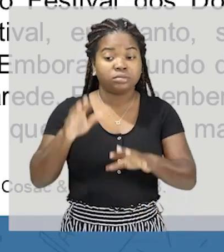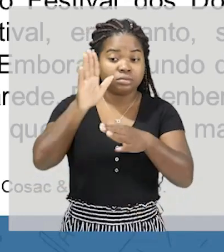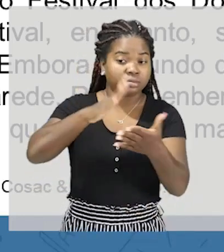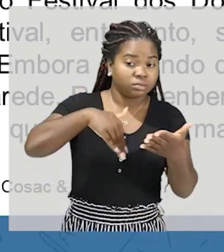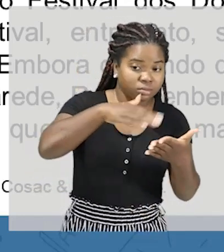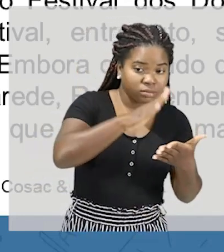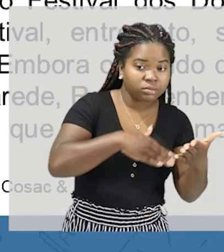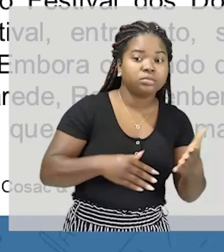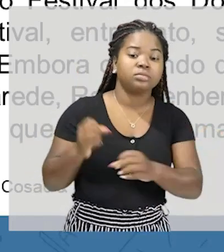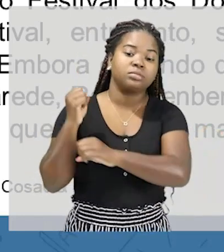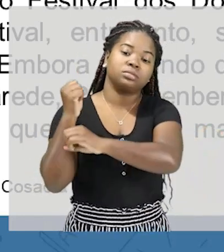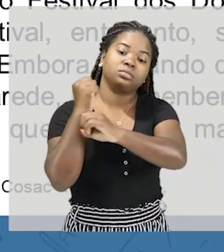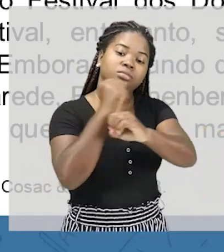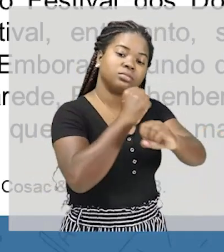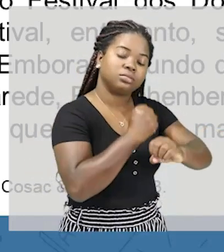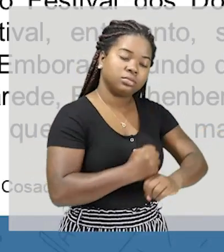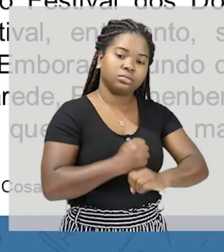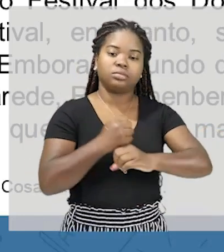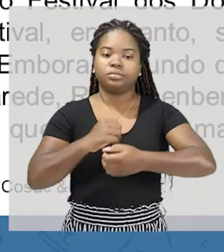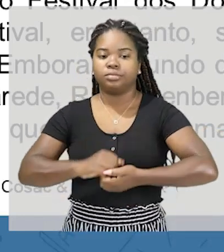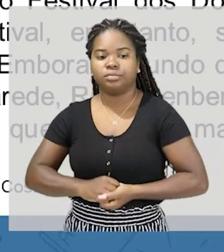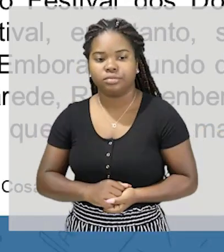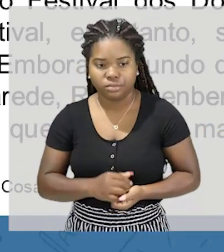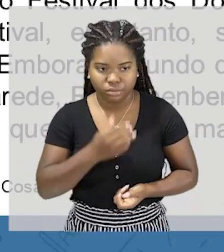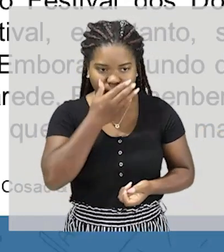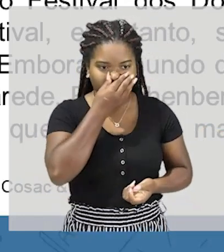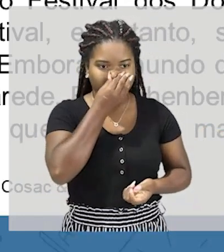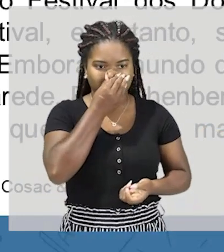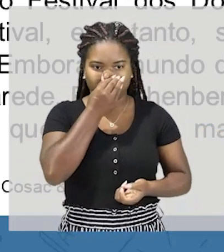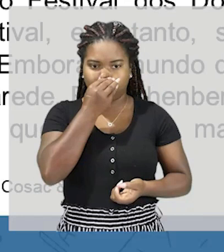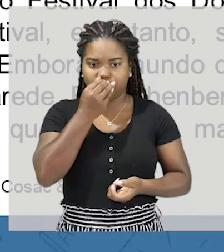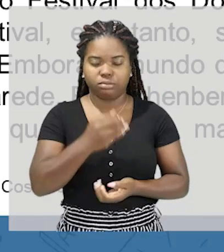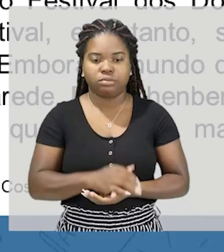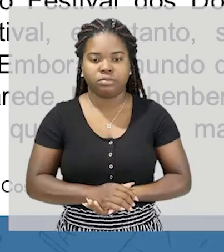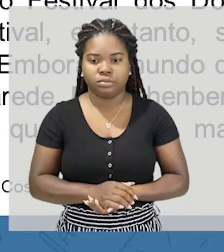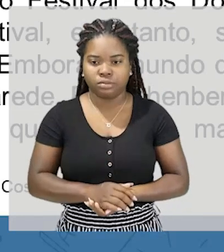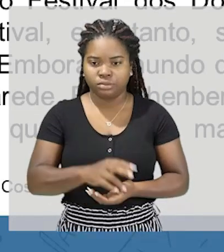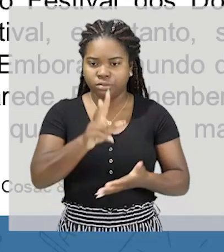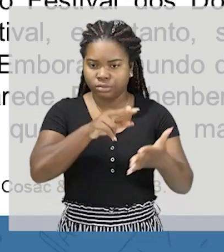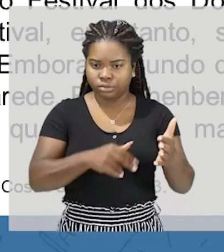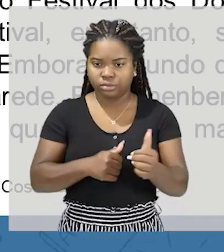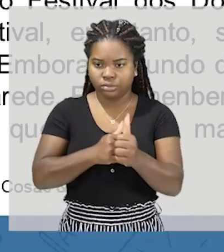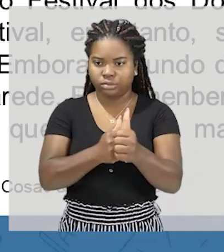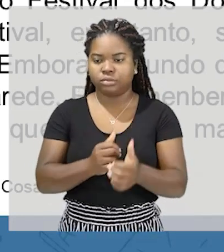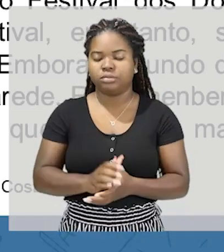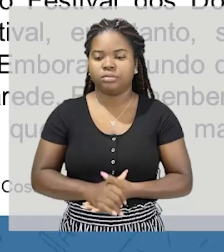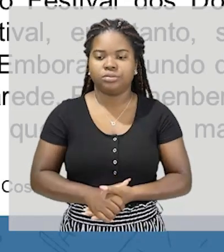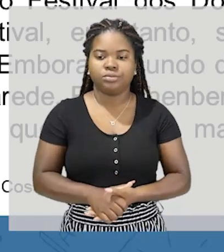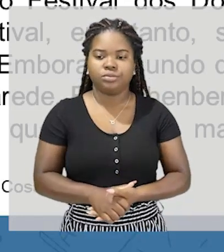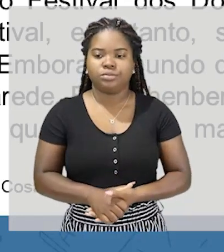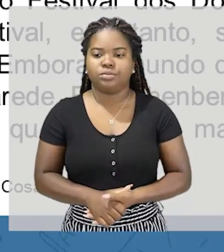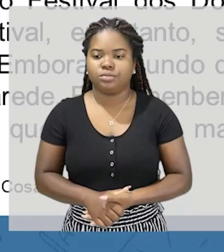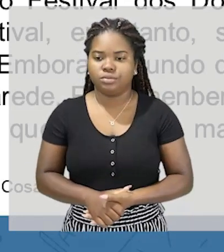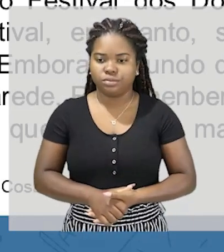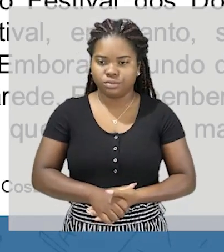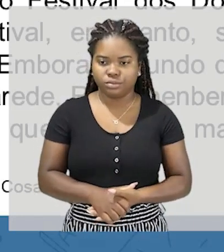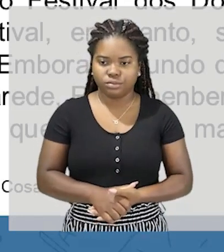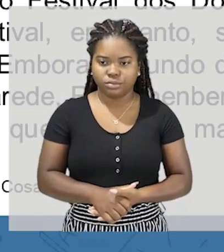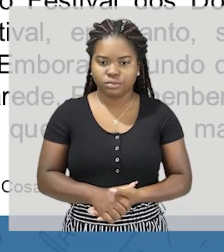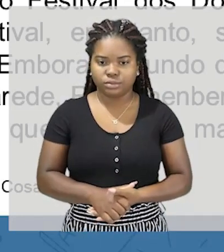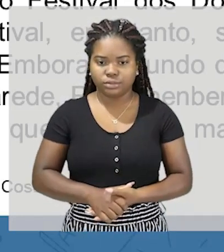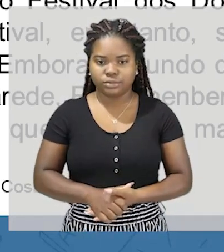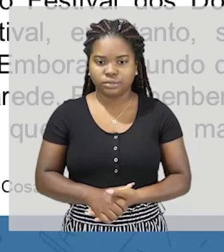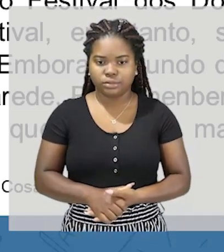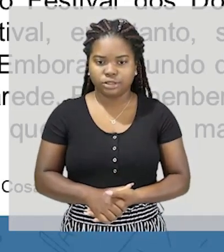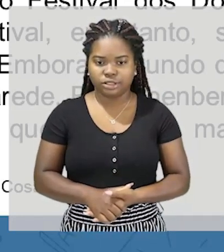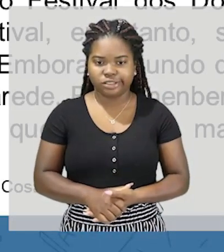e da escultura. Por isso o termo combine. Para referir suas novas obras que possuíam aspectos tanto da pintura quanto